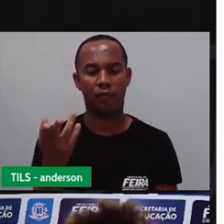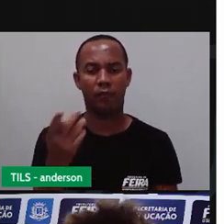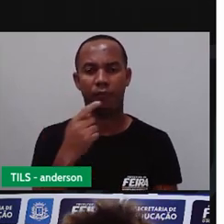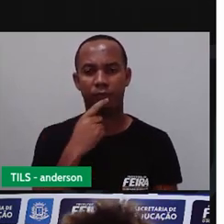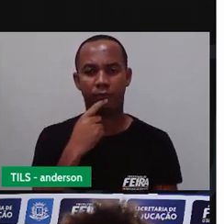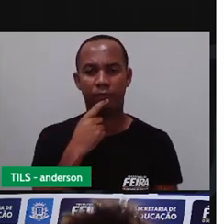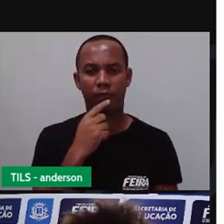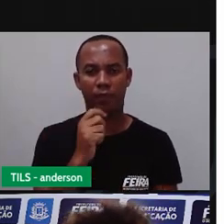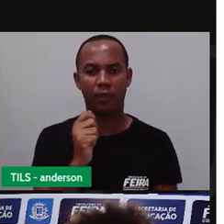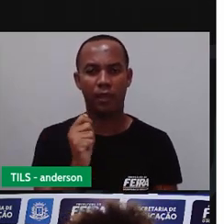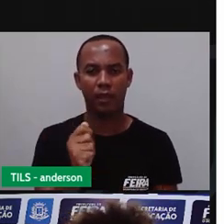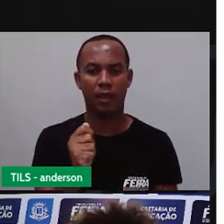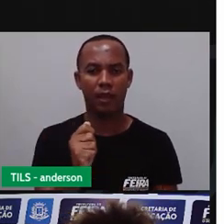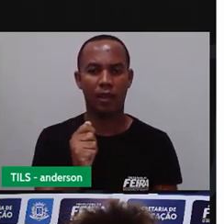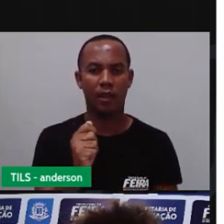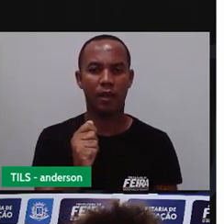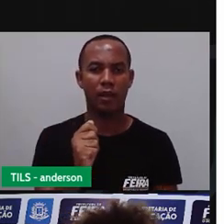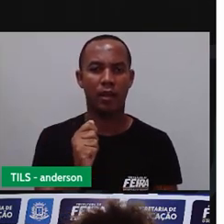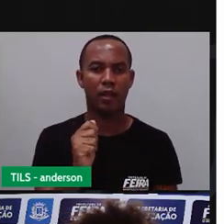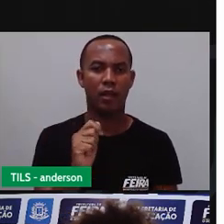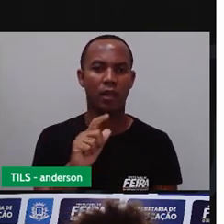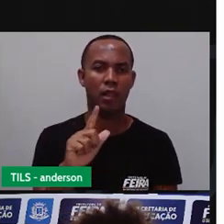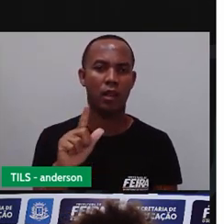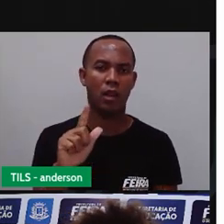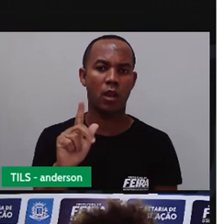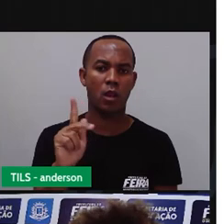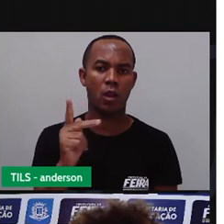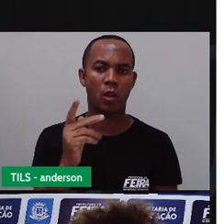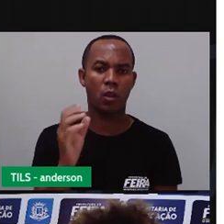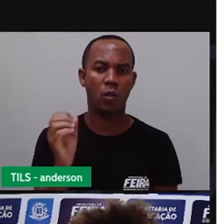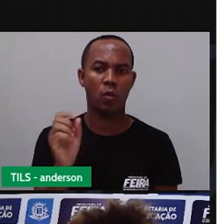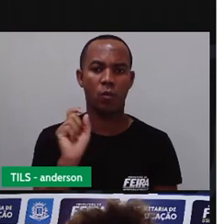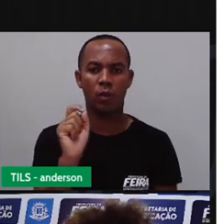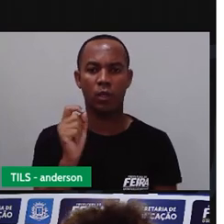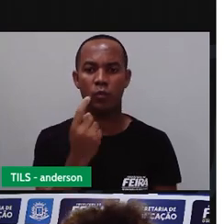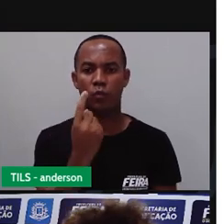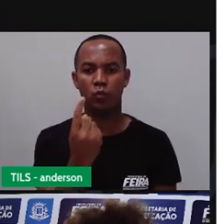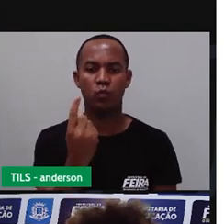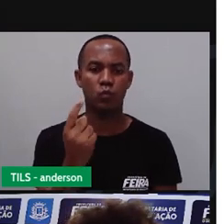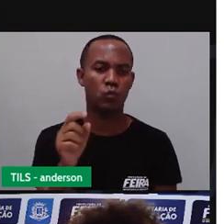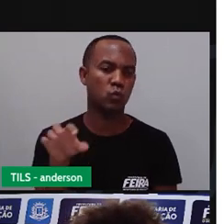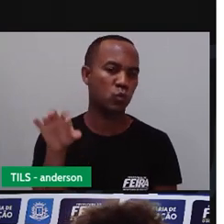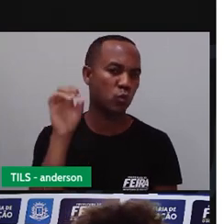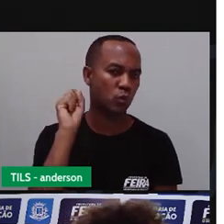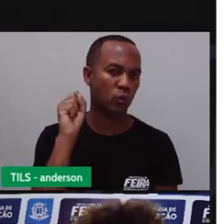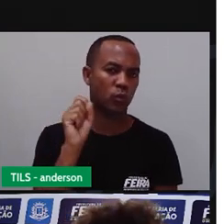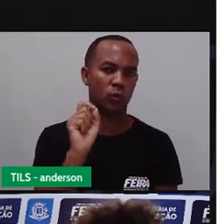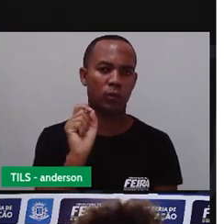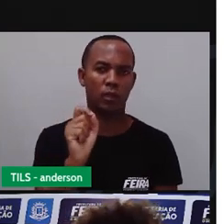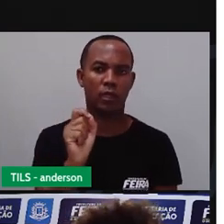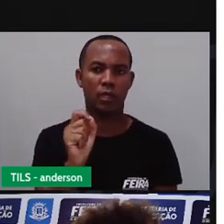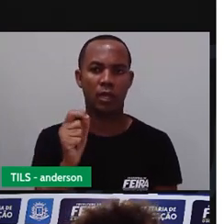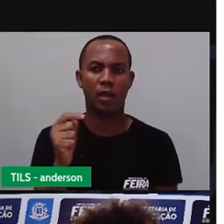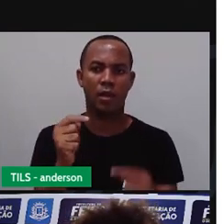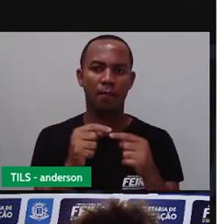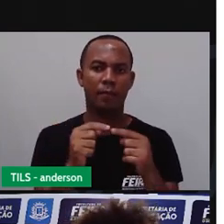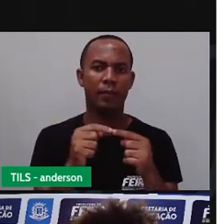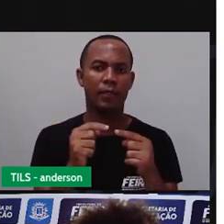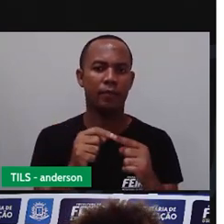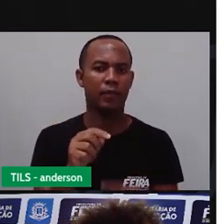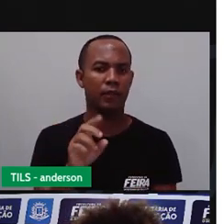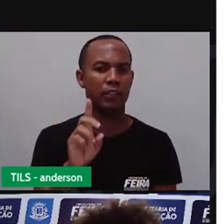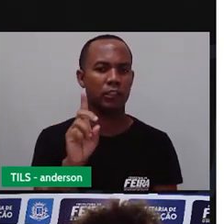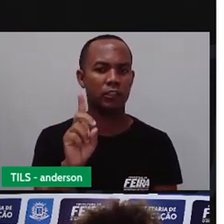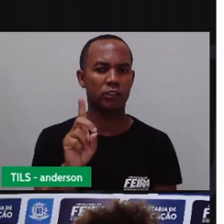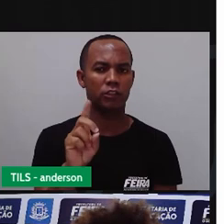que tem o que 1 l o h Vai ter o que o único som então dígrafo são duas letras né que representam